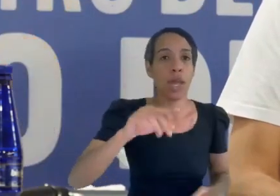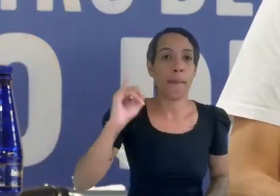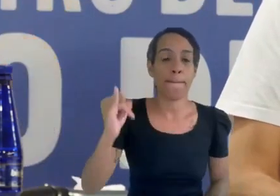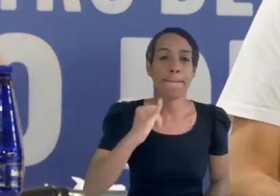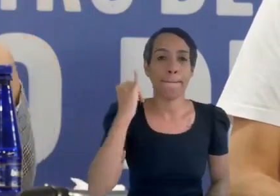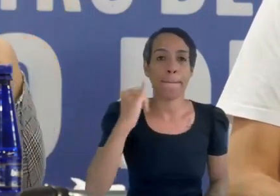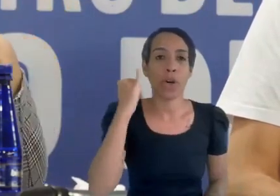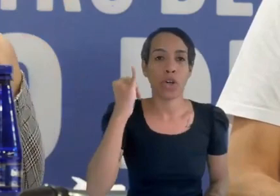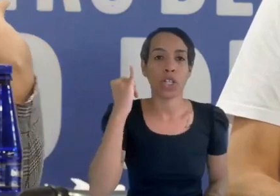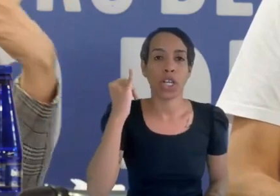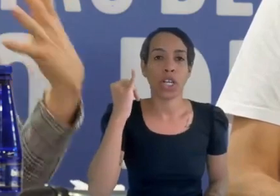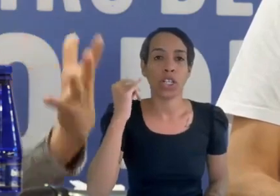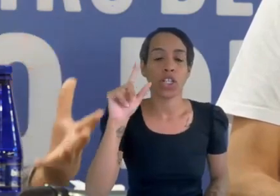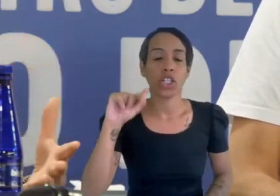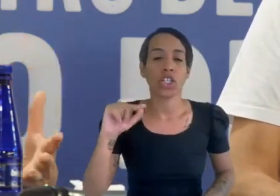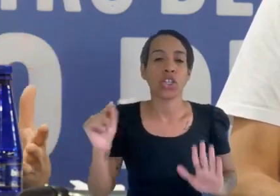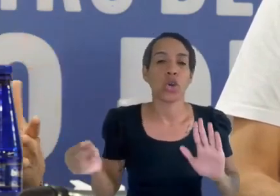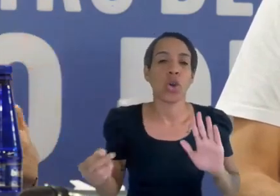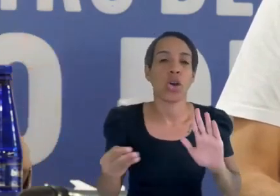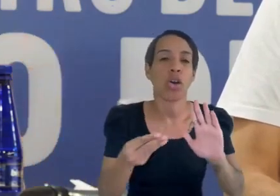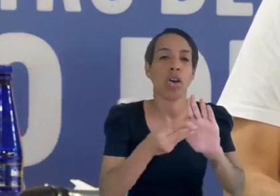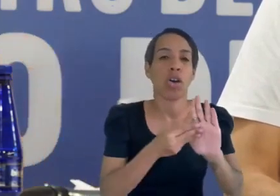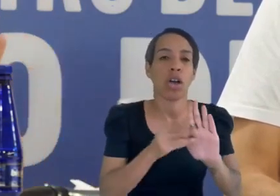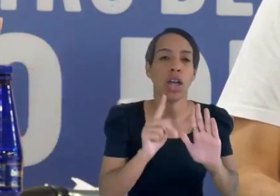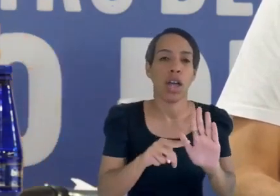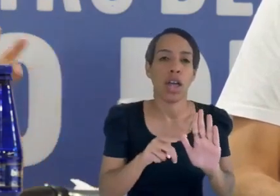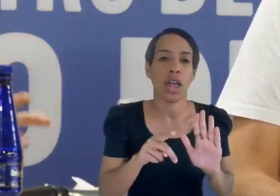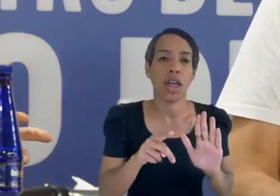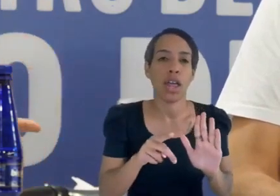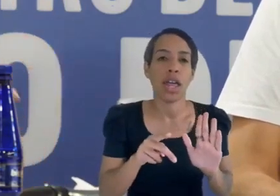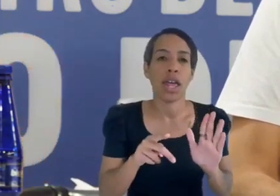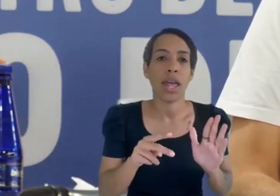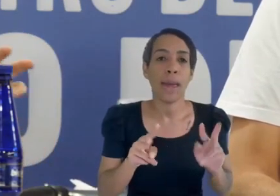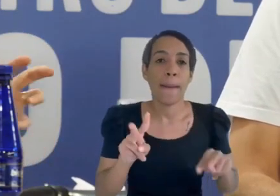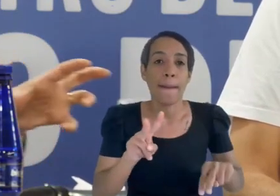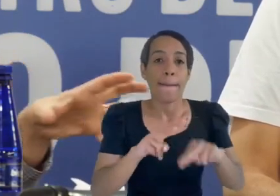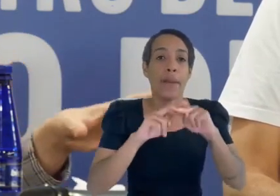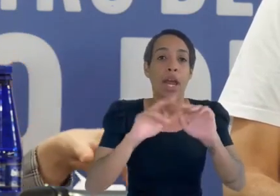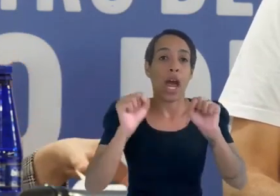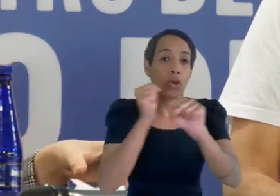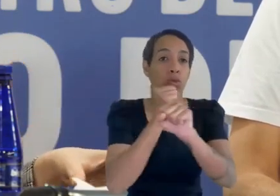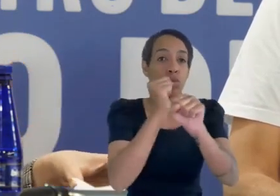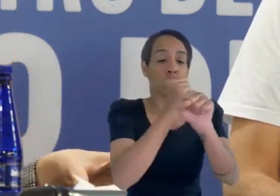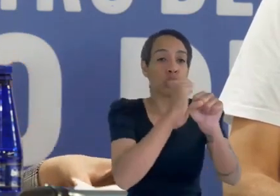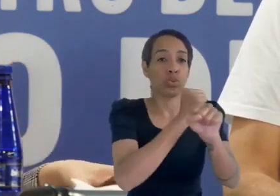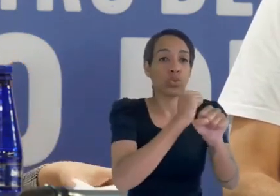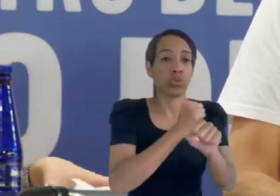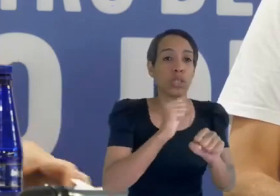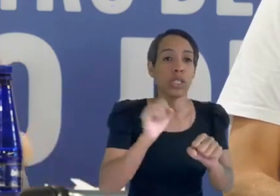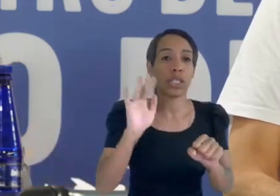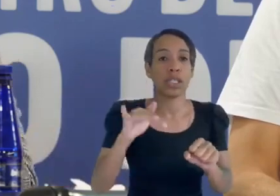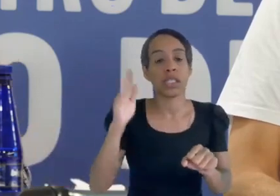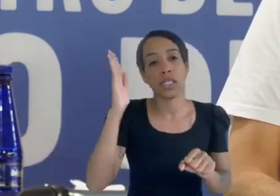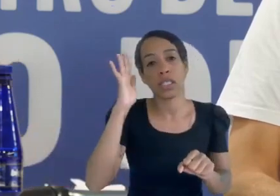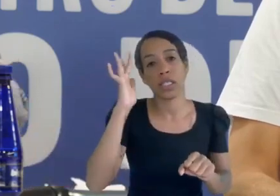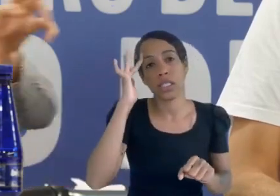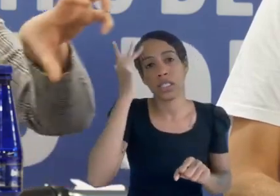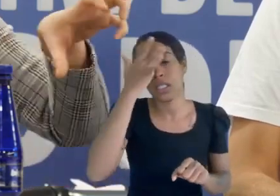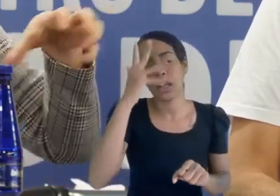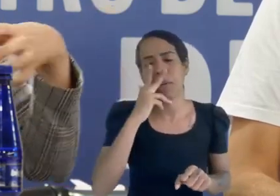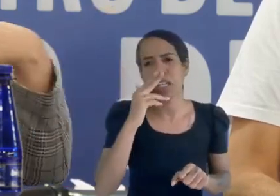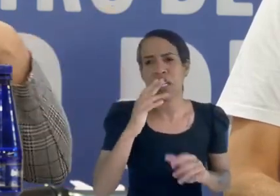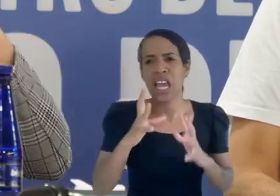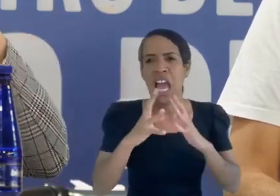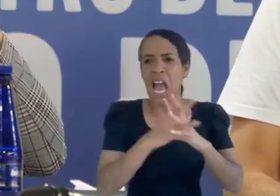que essa eles empreendem essa construção a partir de uma noção de que estamos vivendo uma guerra cultural e nesse